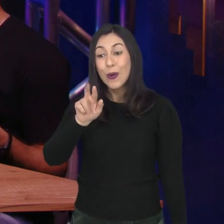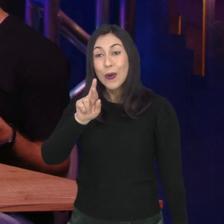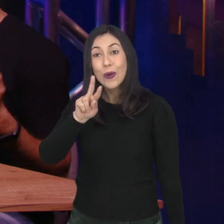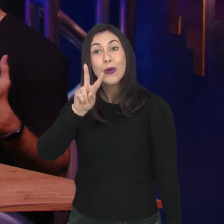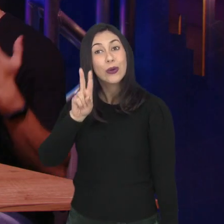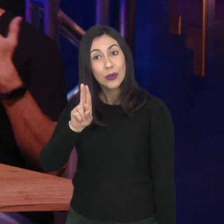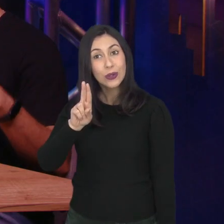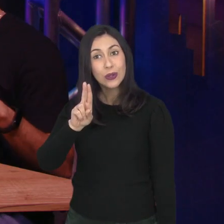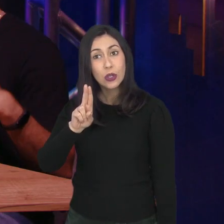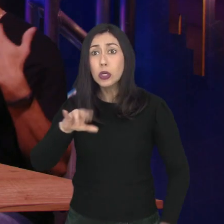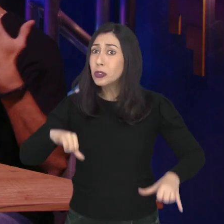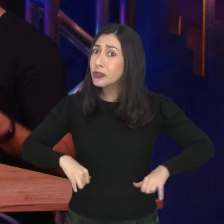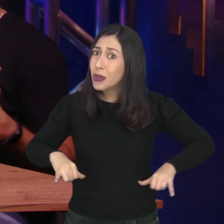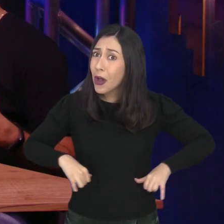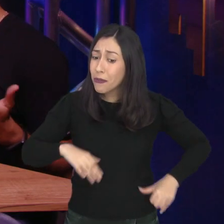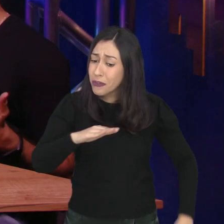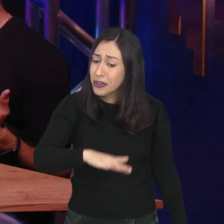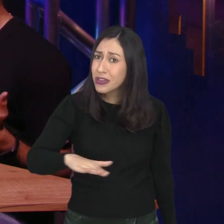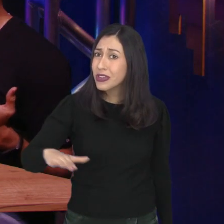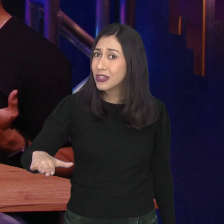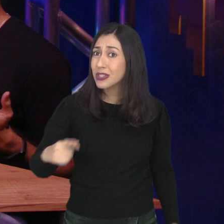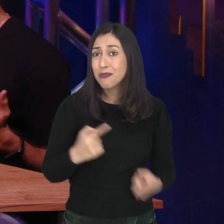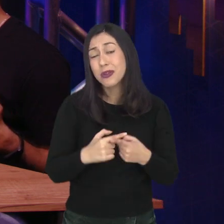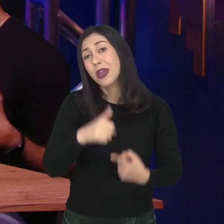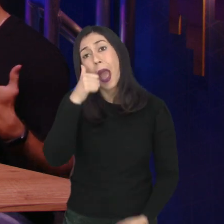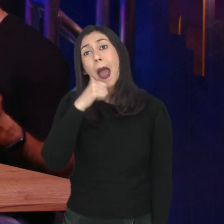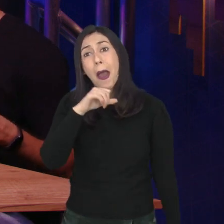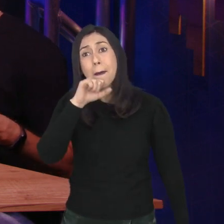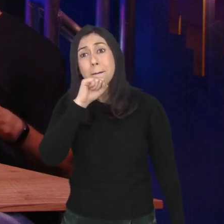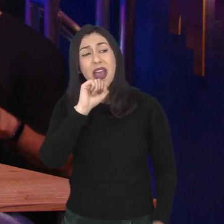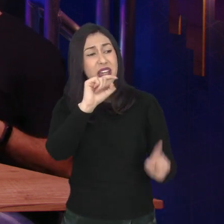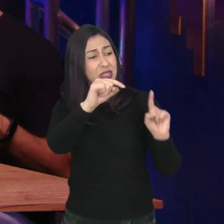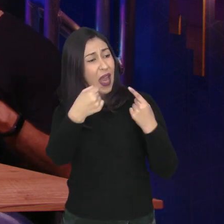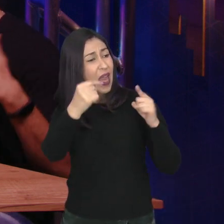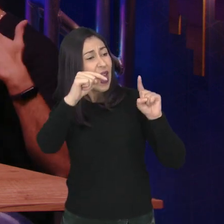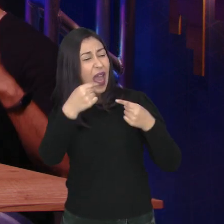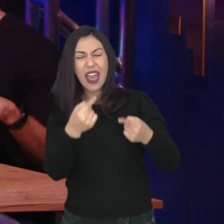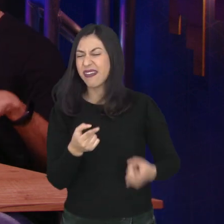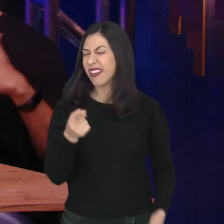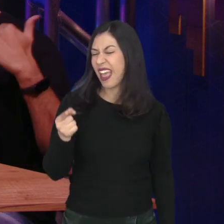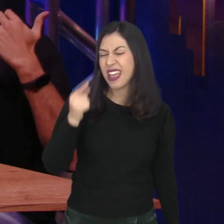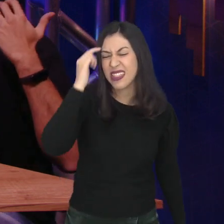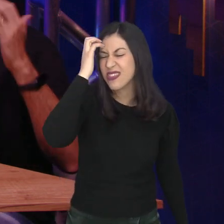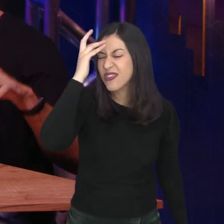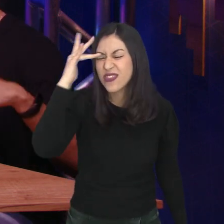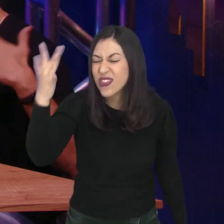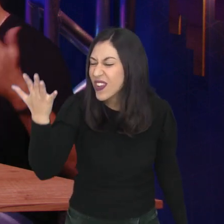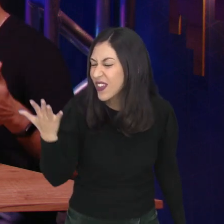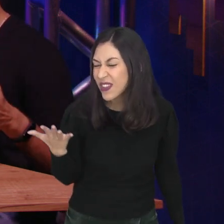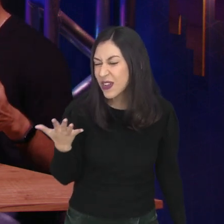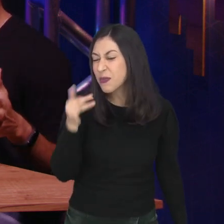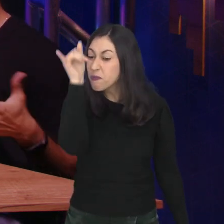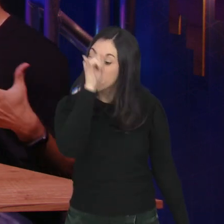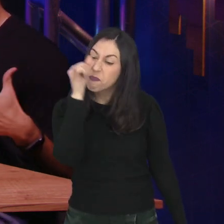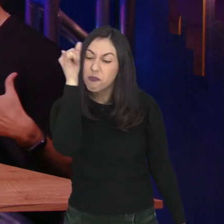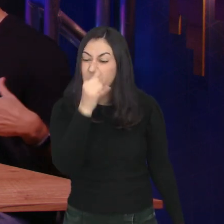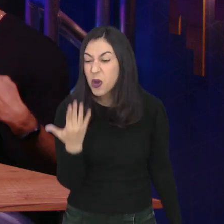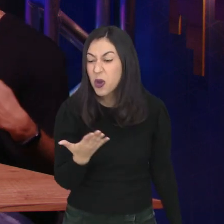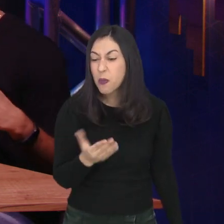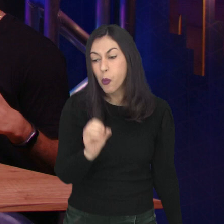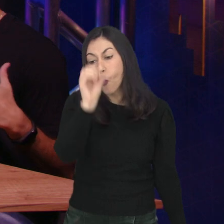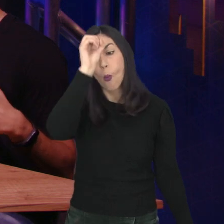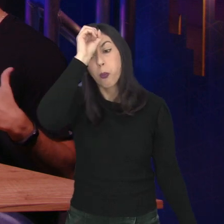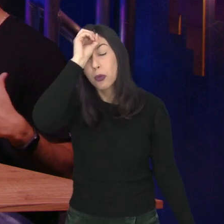Gru, ele é zoado pela própria mãe quando ele é criança, que zomba dele, pelos sonhos dele e tal. Ele tem